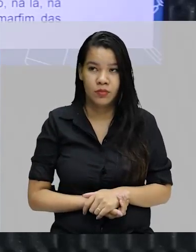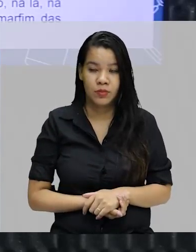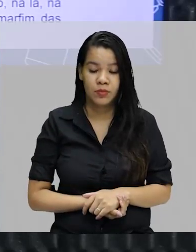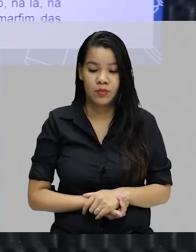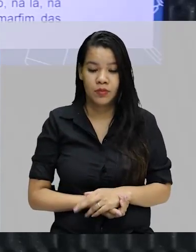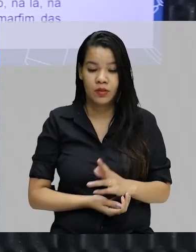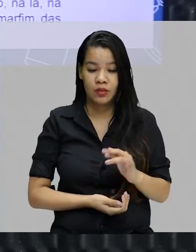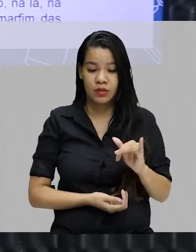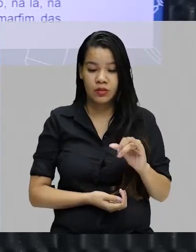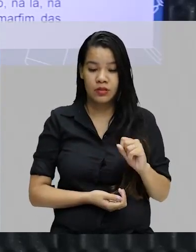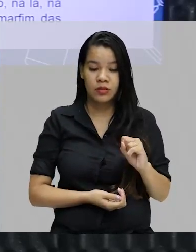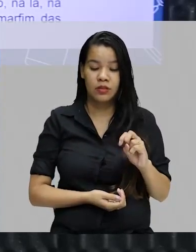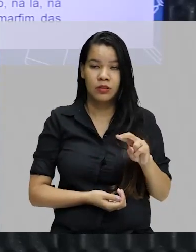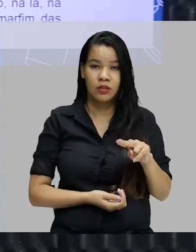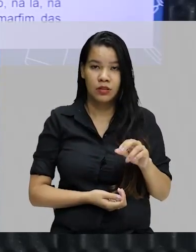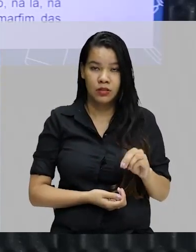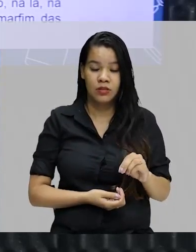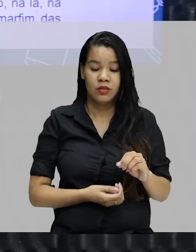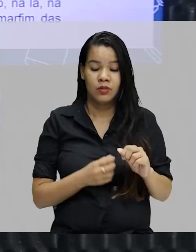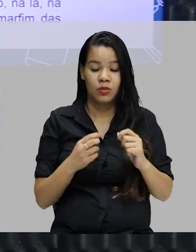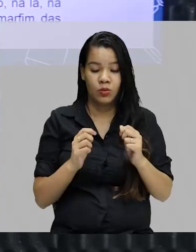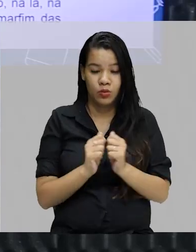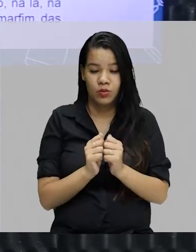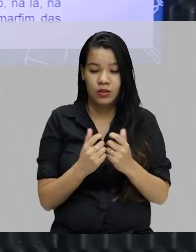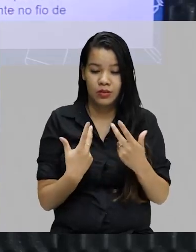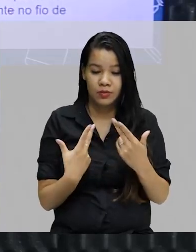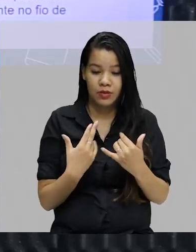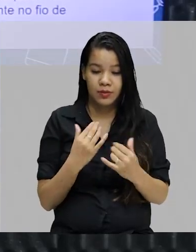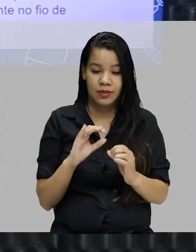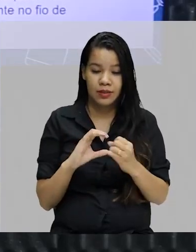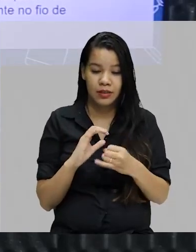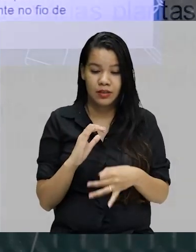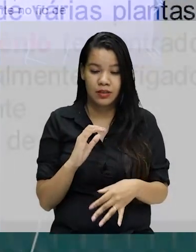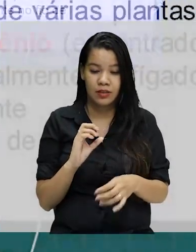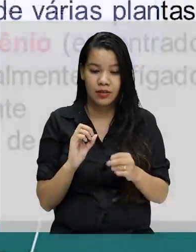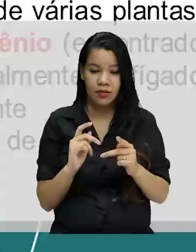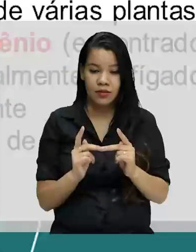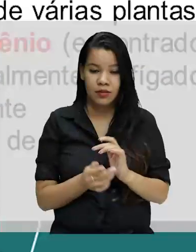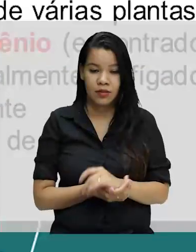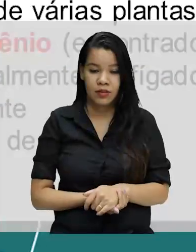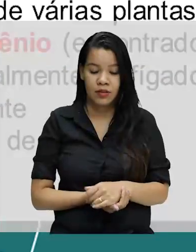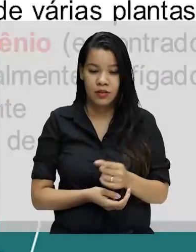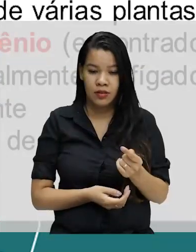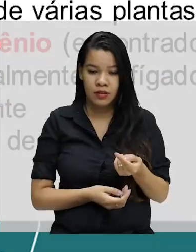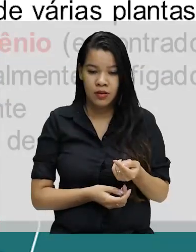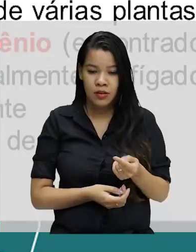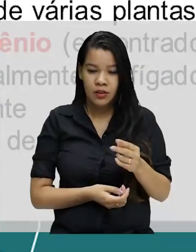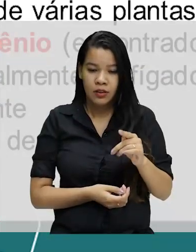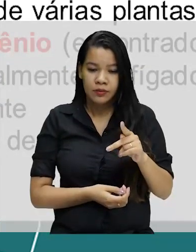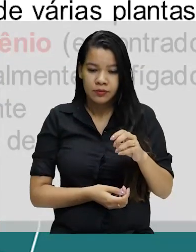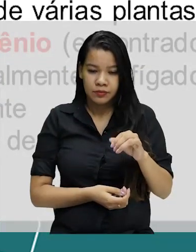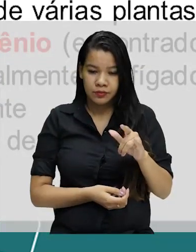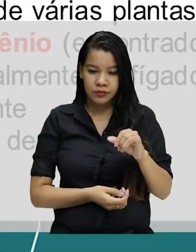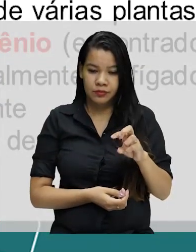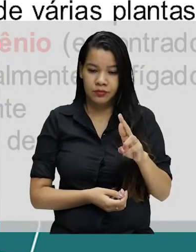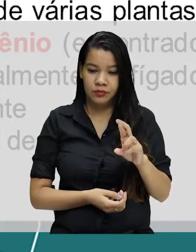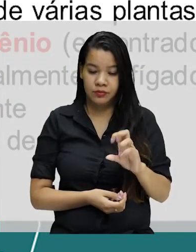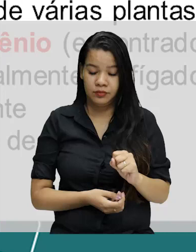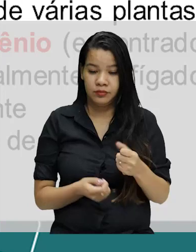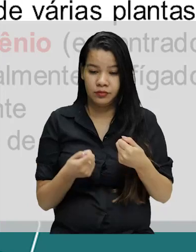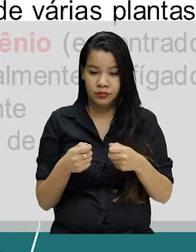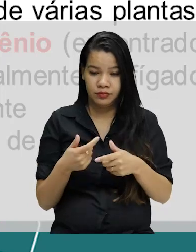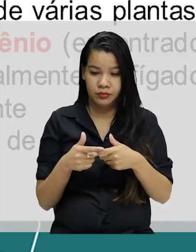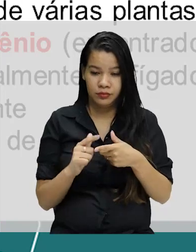as mesmas características do marfim. Tudo bem, turminha? Assim, os polímeros, eles podem ser